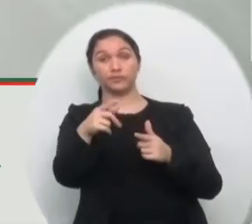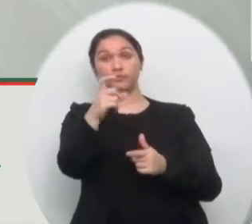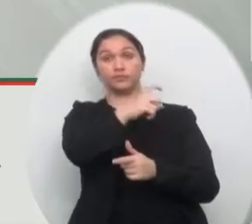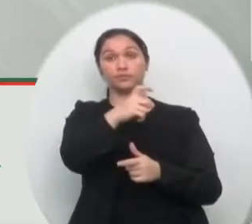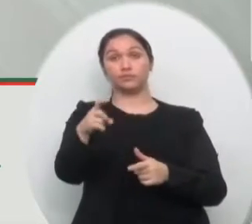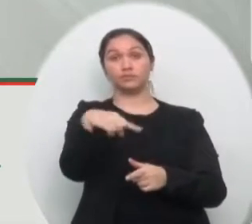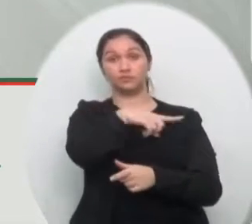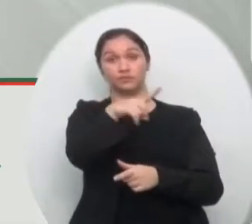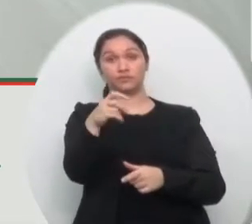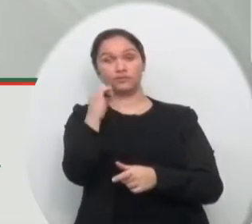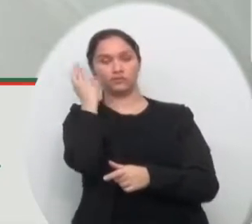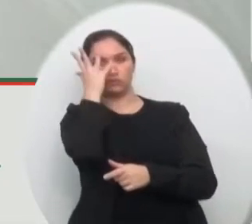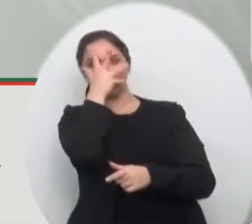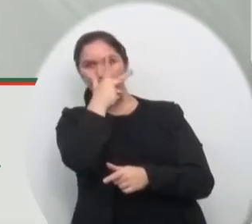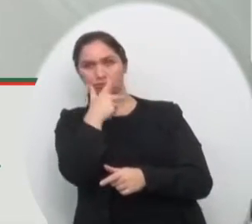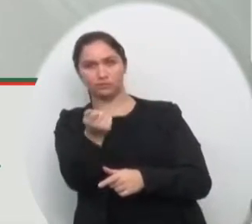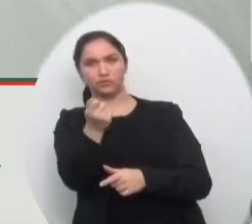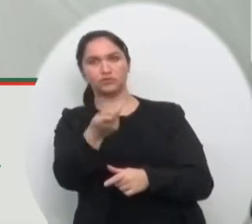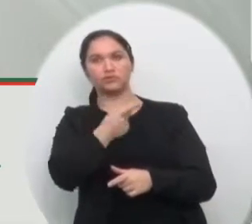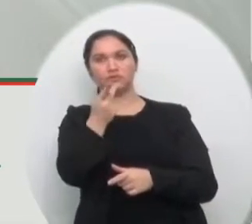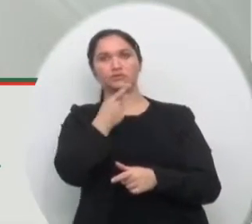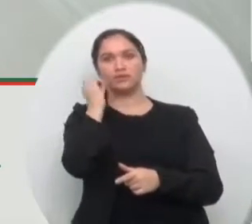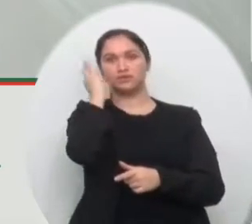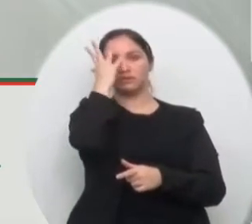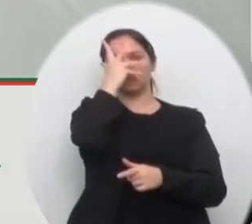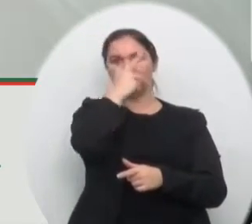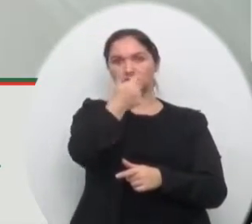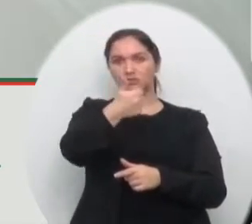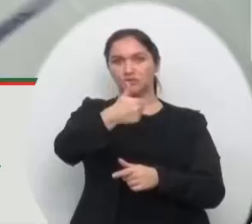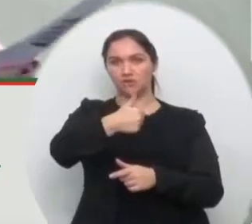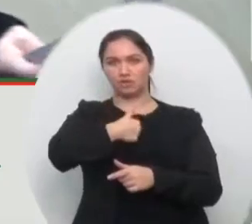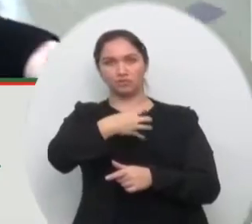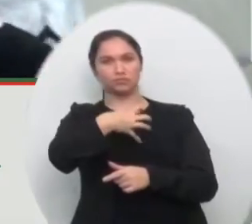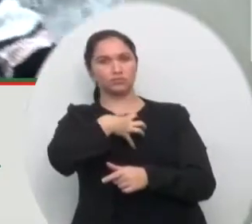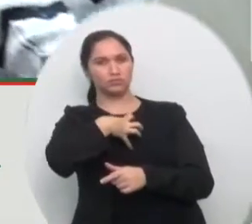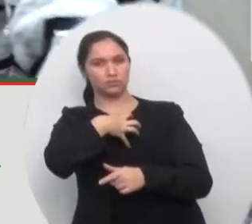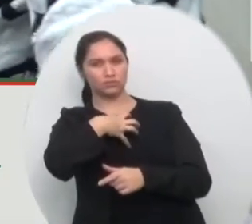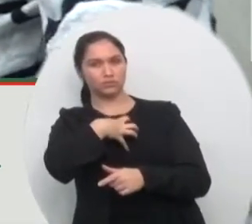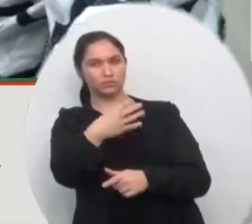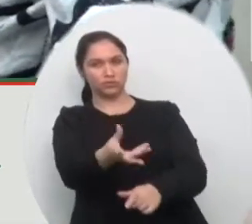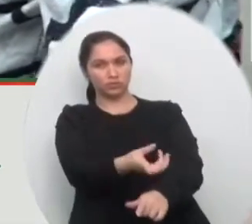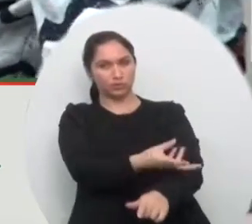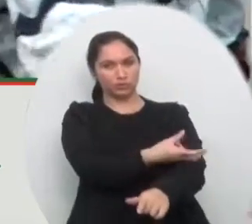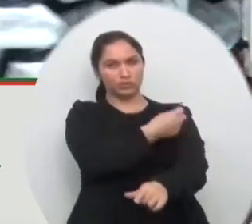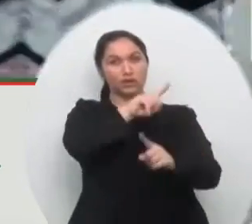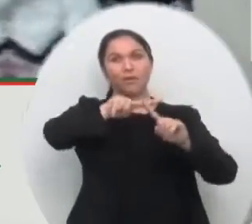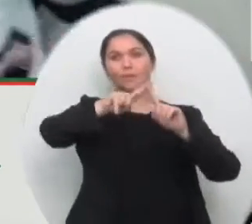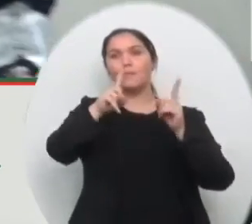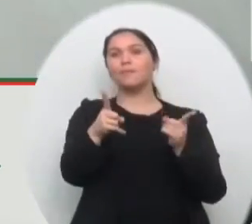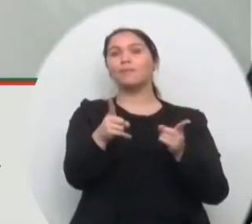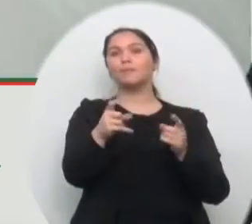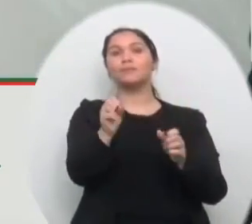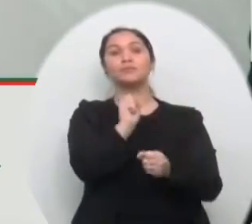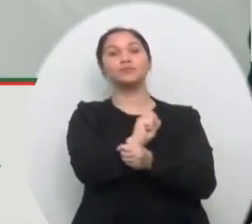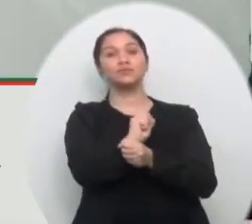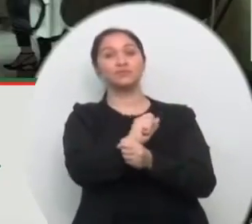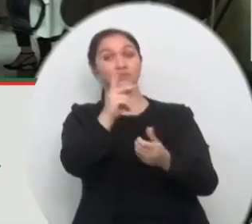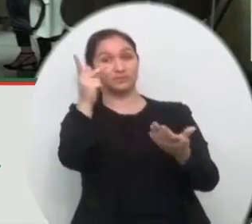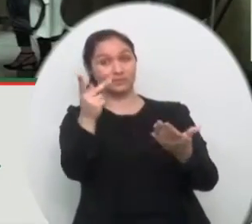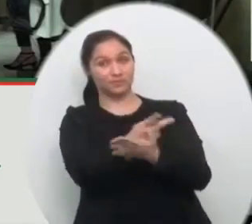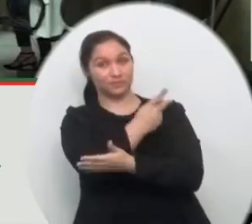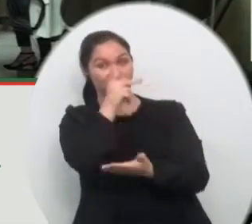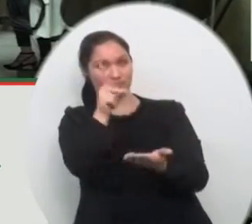bonita. Me comoveu. Agora vamos ver se ela acontece de verdade, né? Bom,